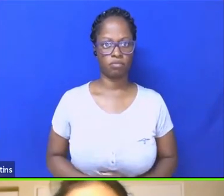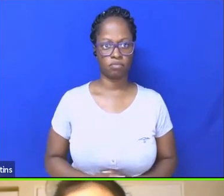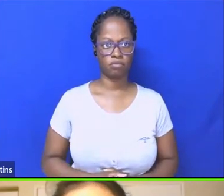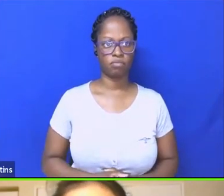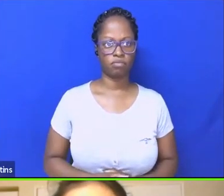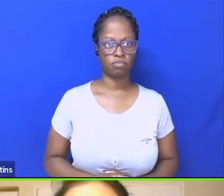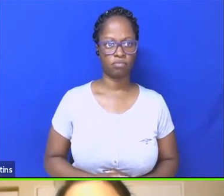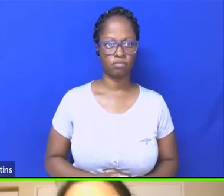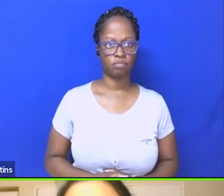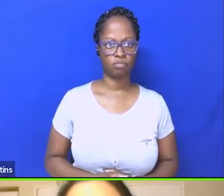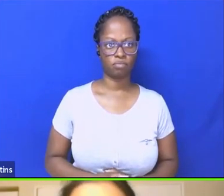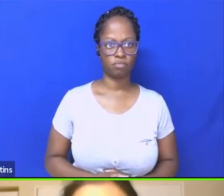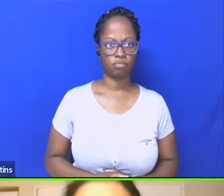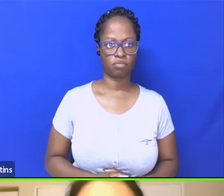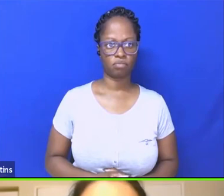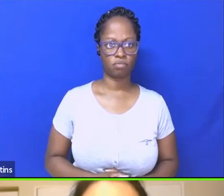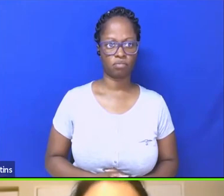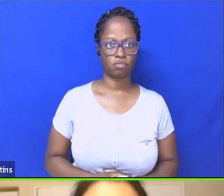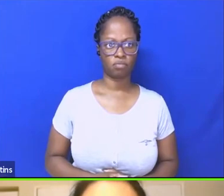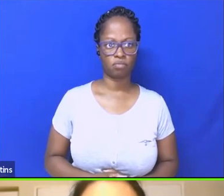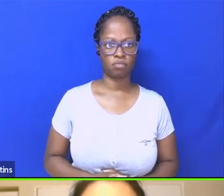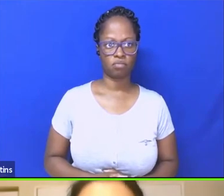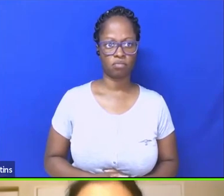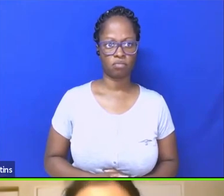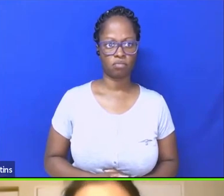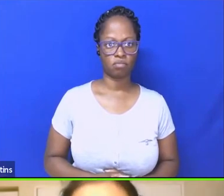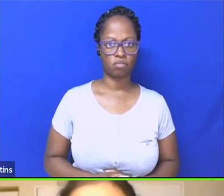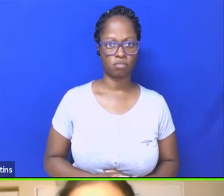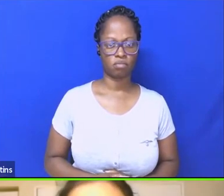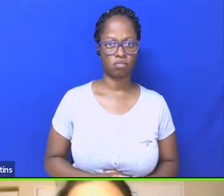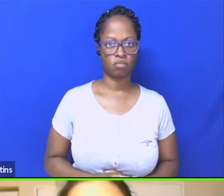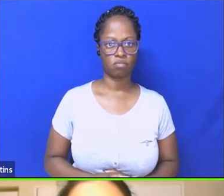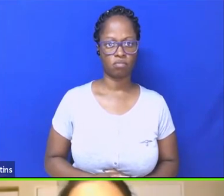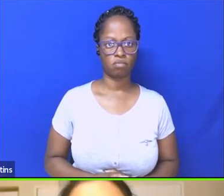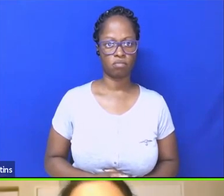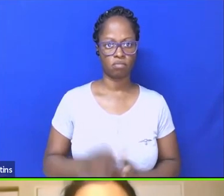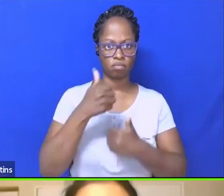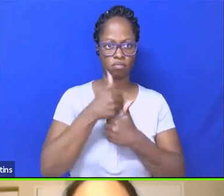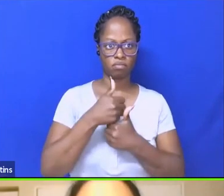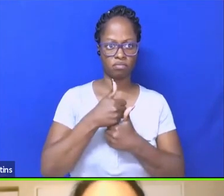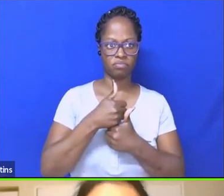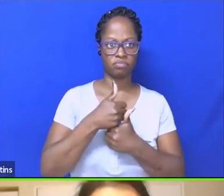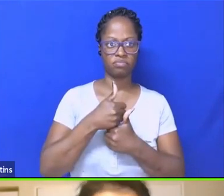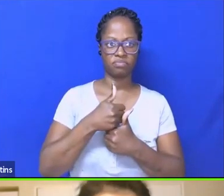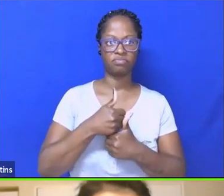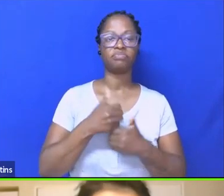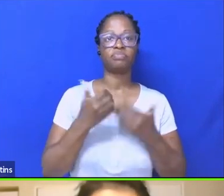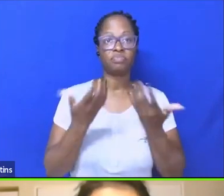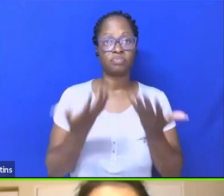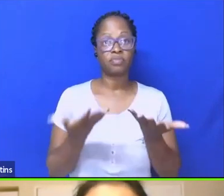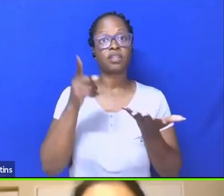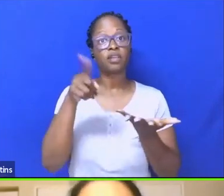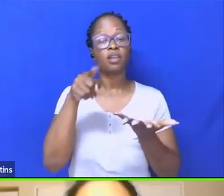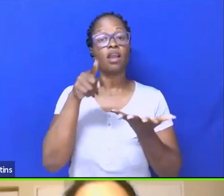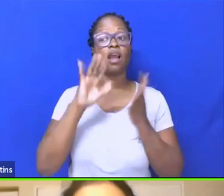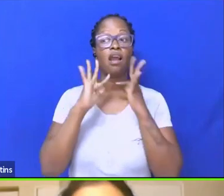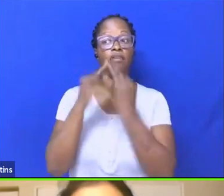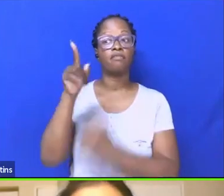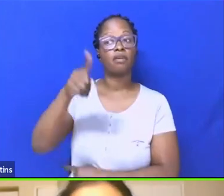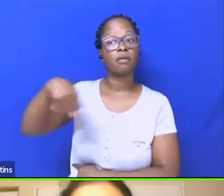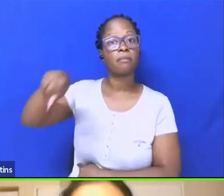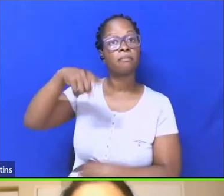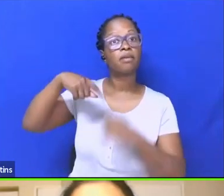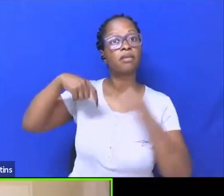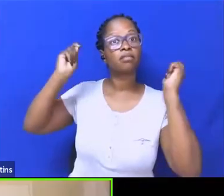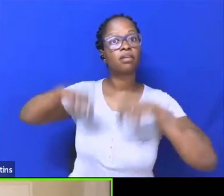fundamental o desplazamento do lugar da família como núcleo da sociedade em pos do